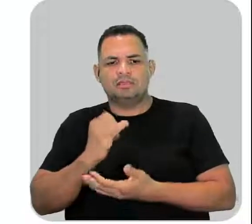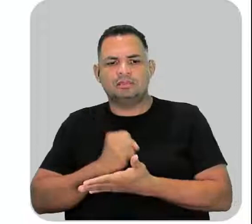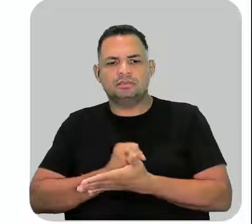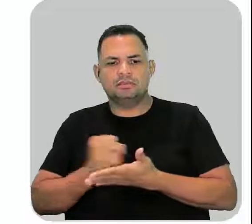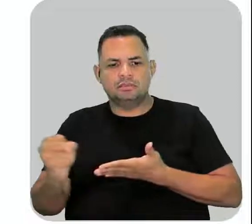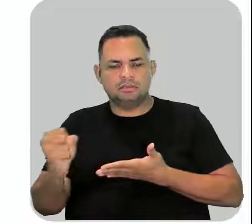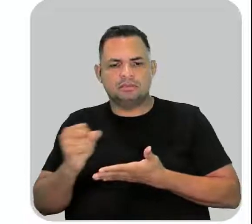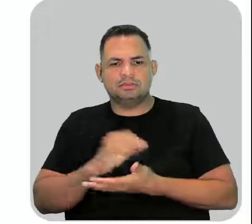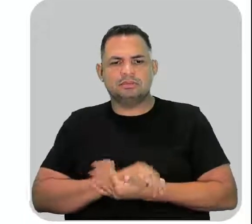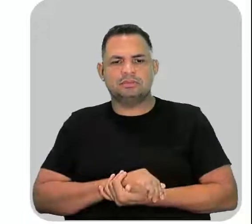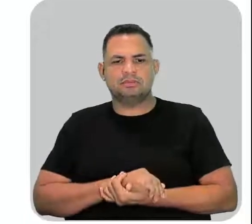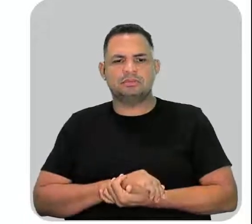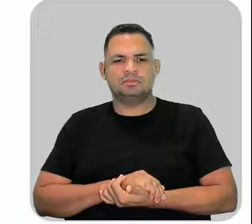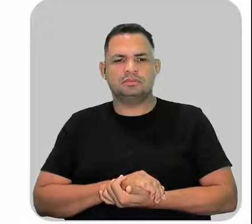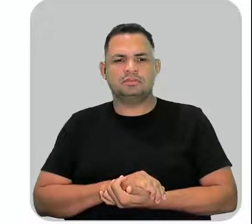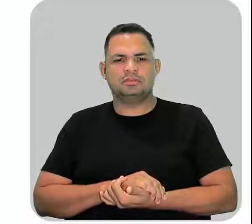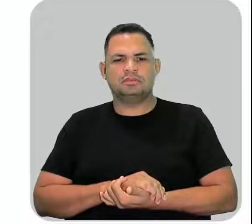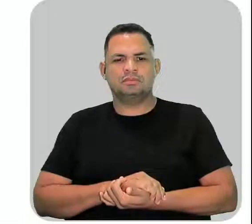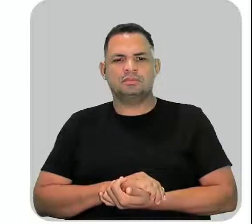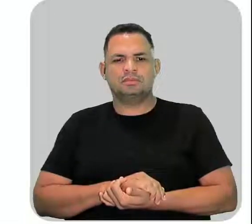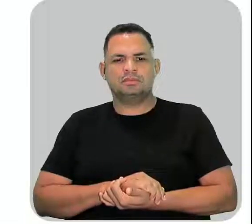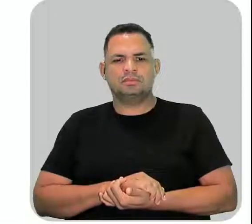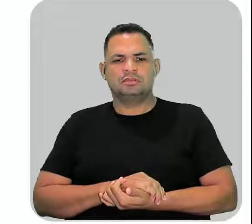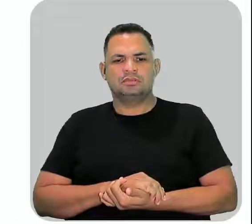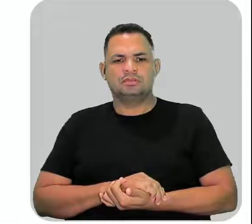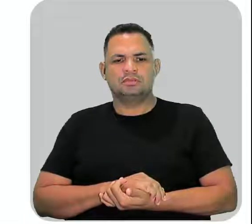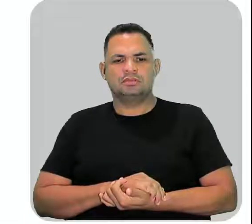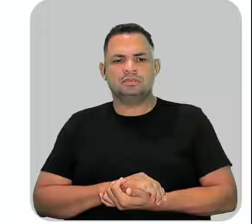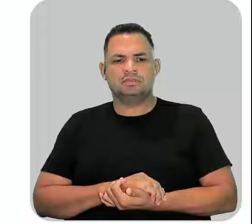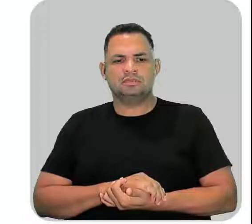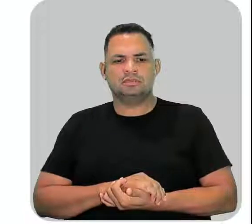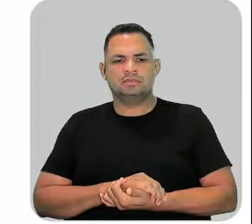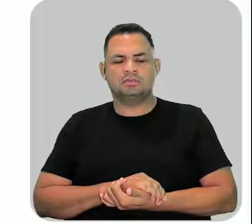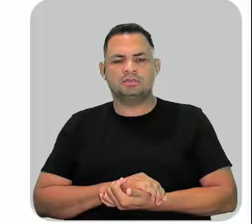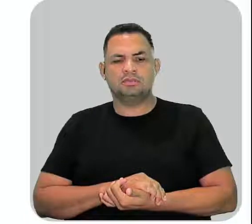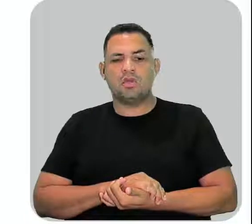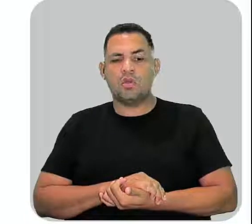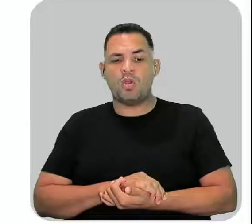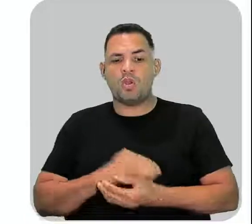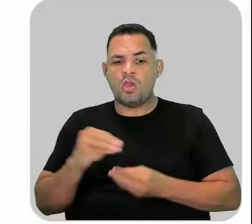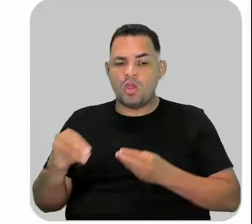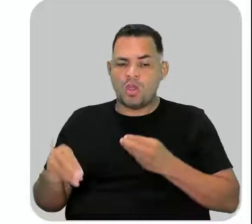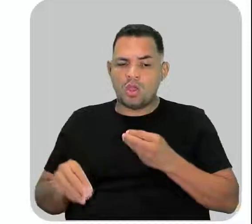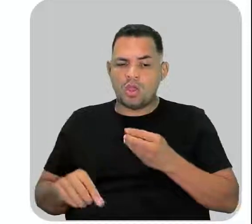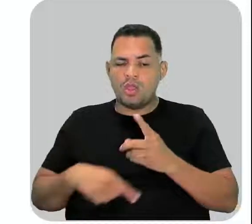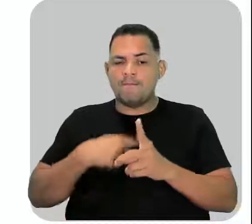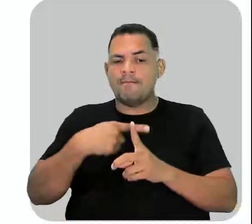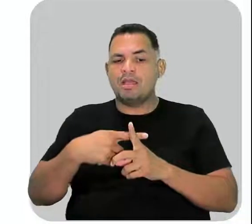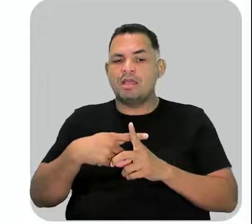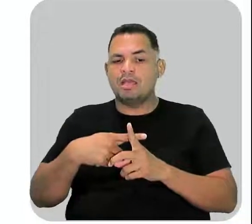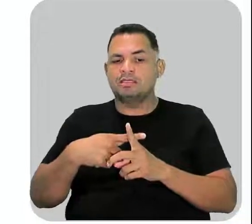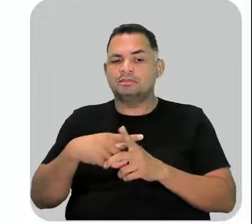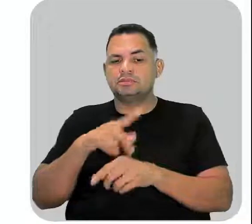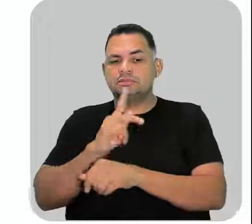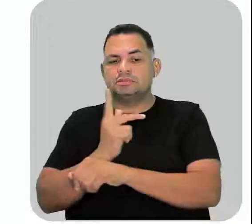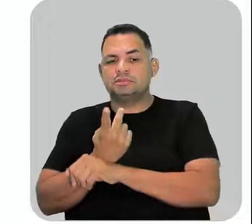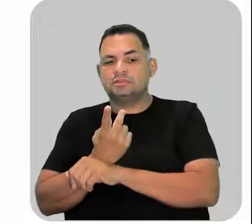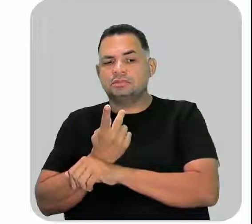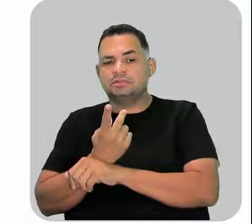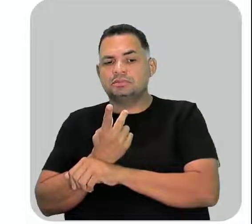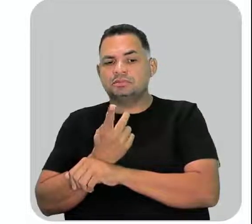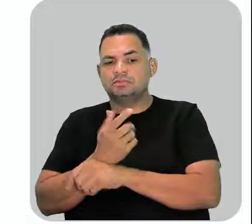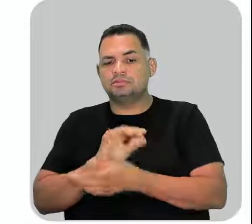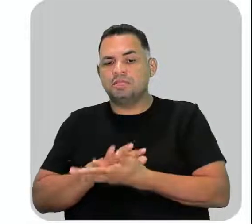fora de cogitação. Outra coisa importante, estou adicionando hidrogênio, mas eu não vou mexer com as